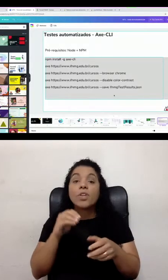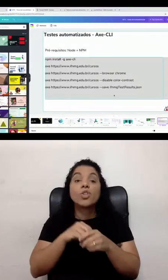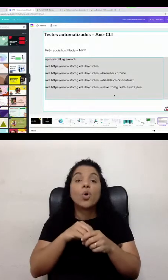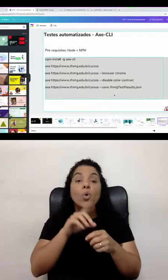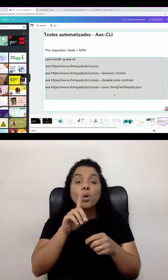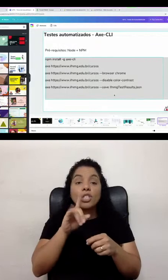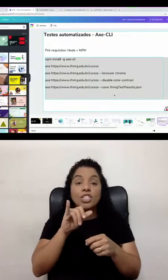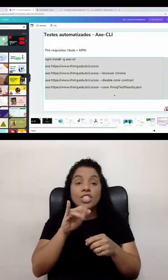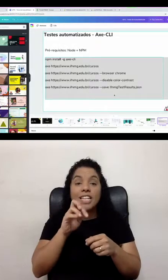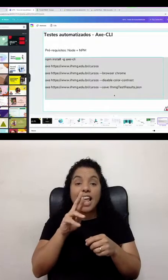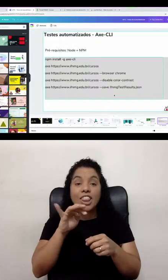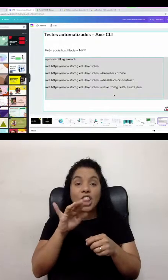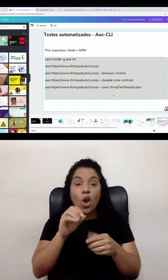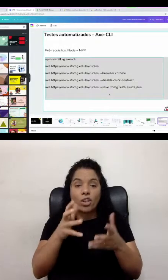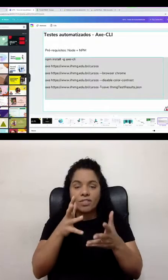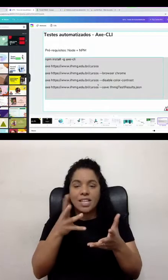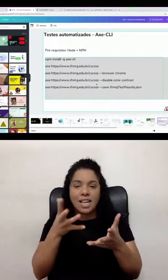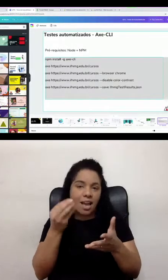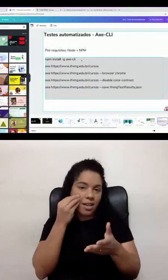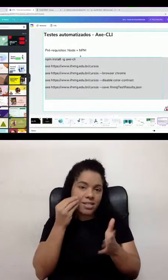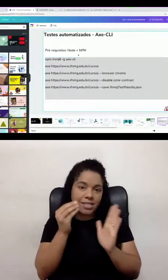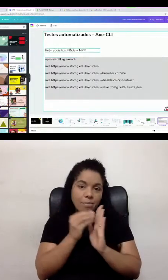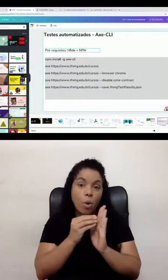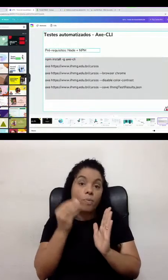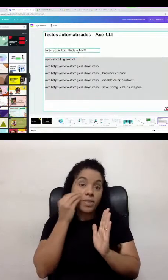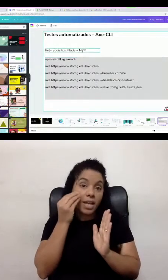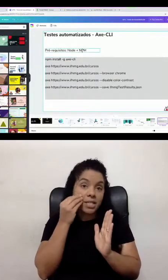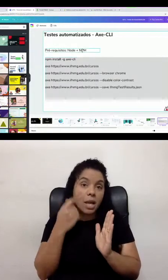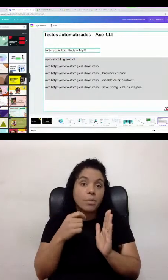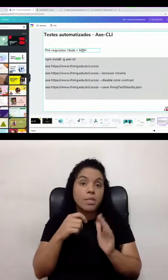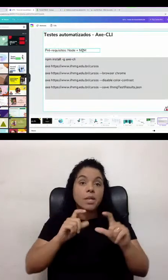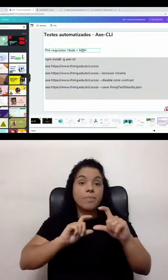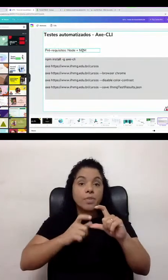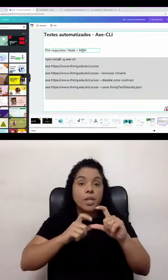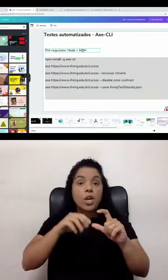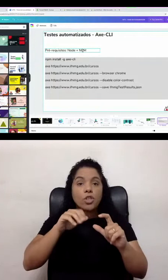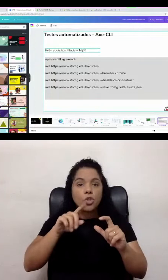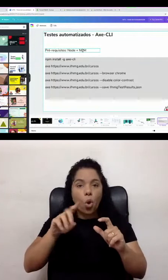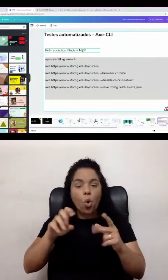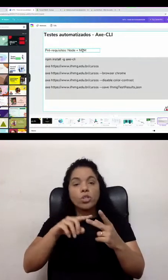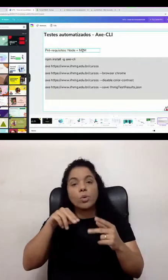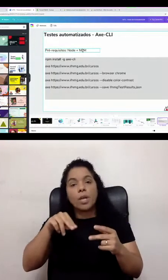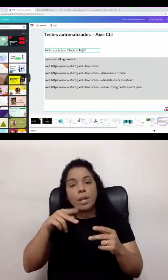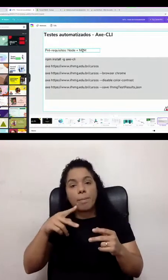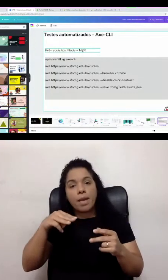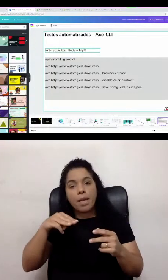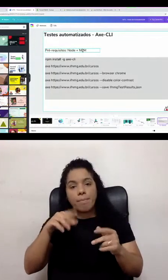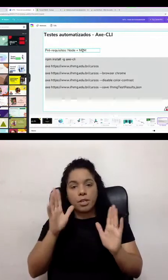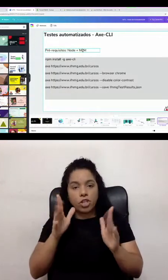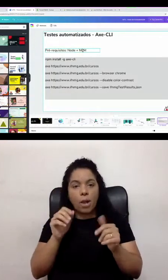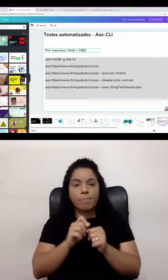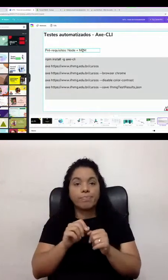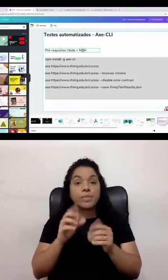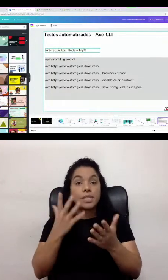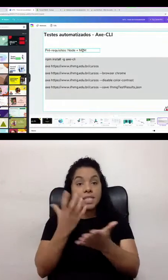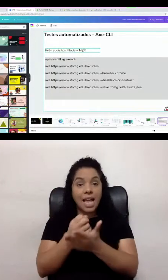você quer testar. Então, o que eu preciso? Eu preciso ter instalado o Node e o NPM no computador. A partir